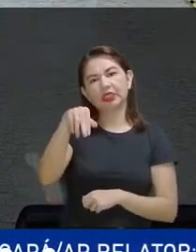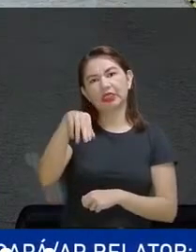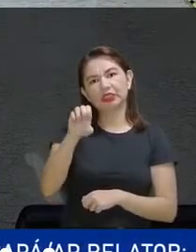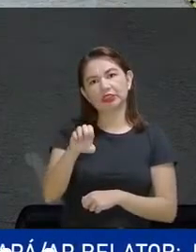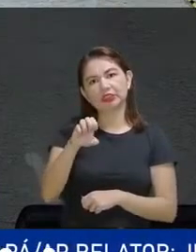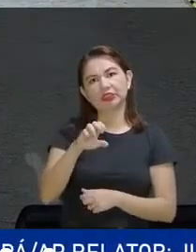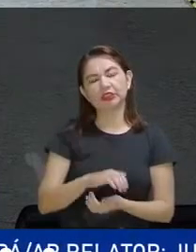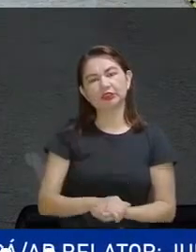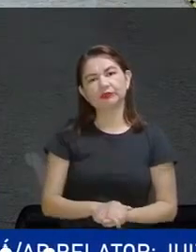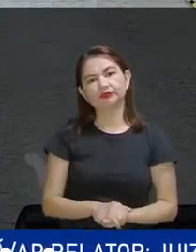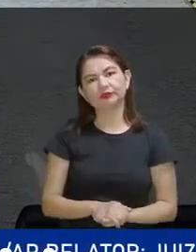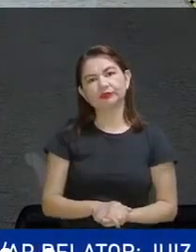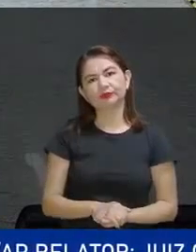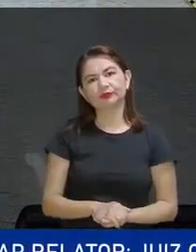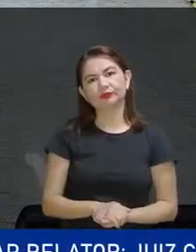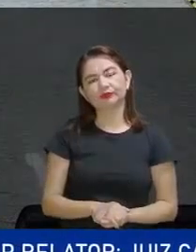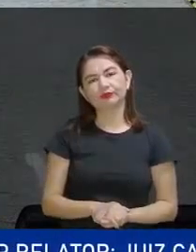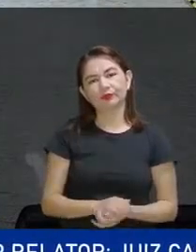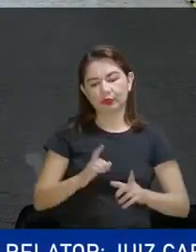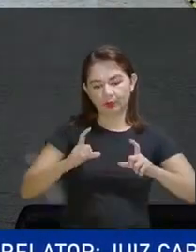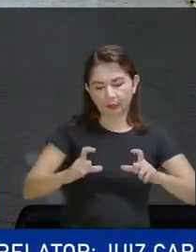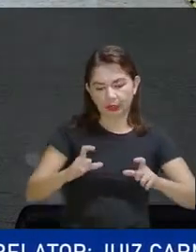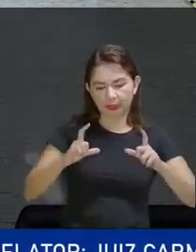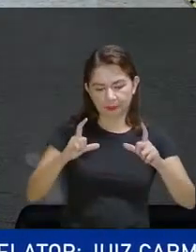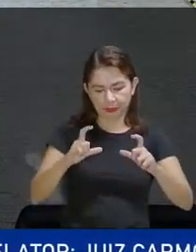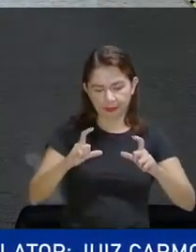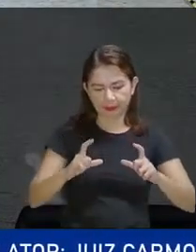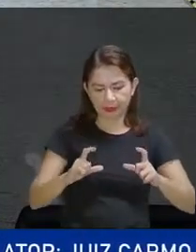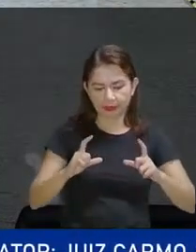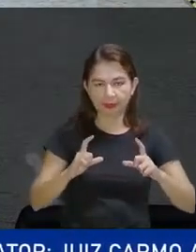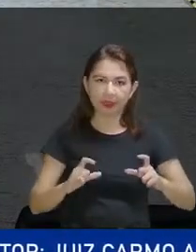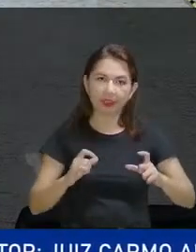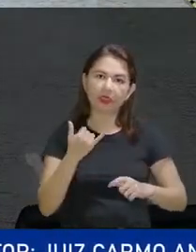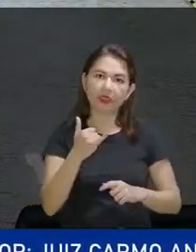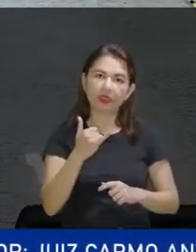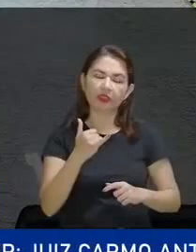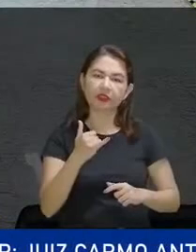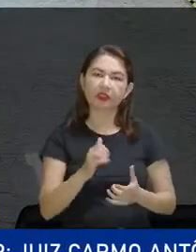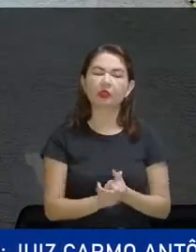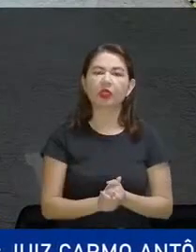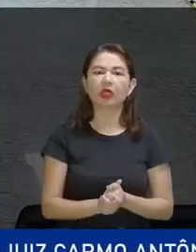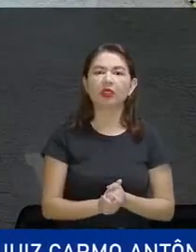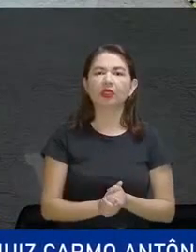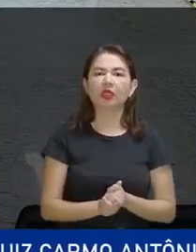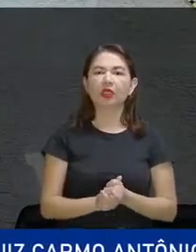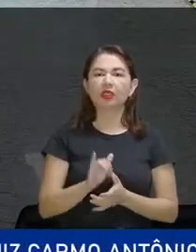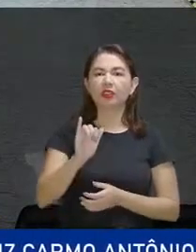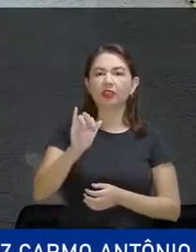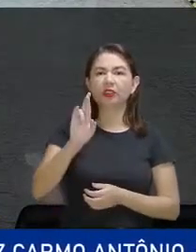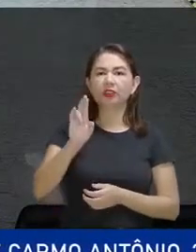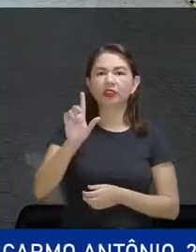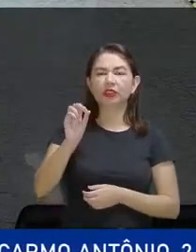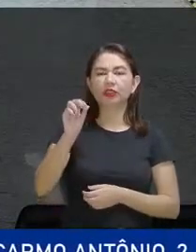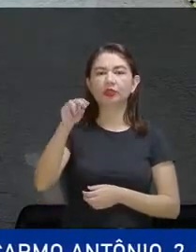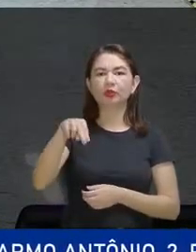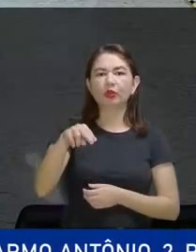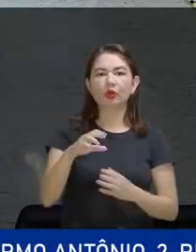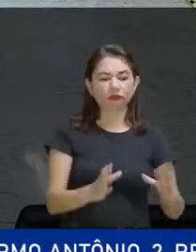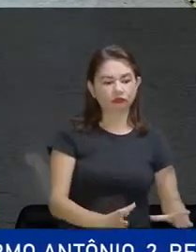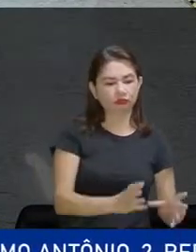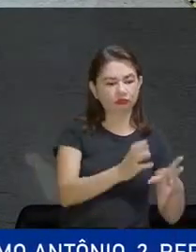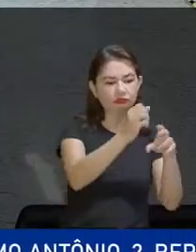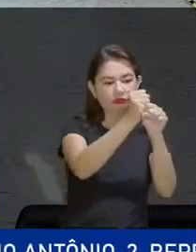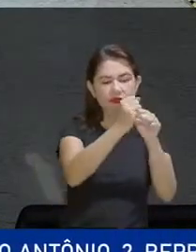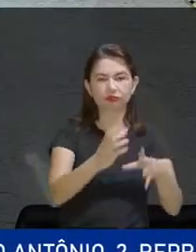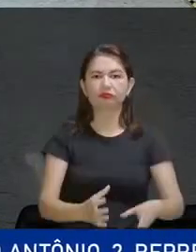compartilhadas capturas de tela da conversa de Bia com Irlon, em que ele afirma que as cestas básicas eram